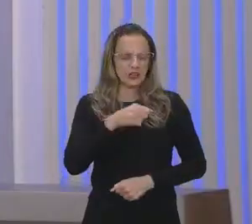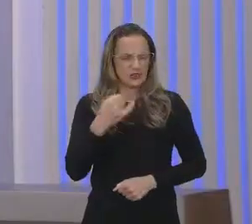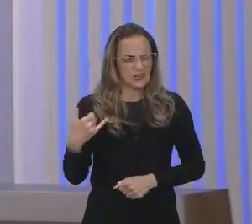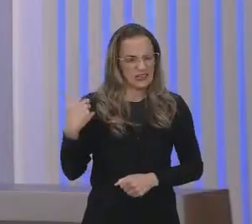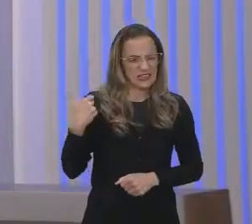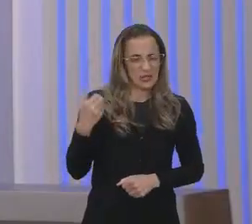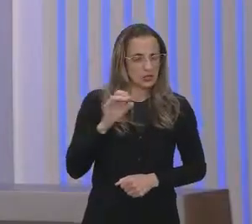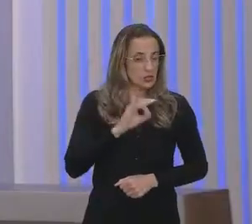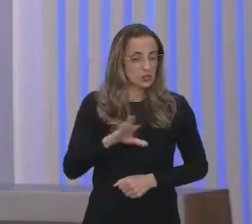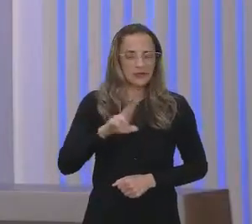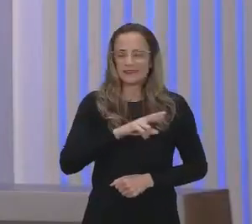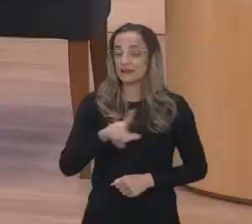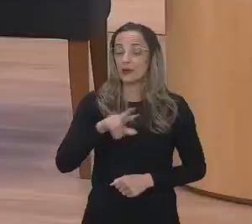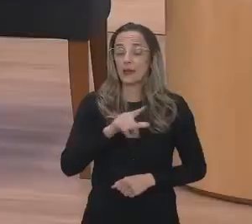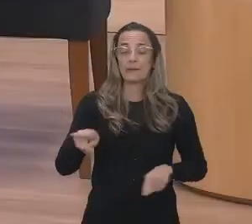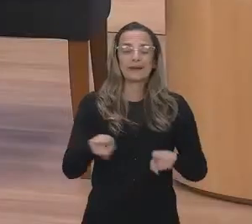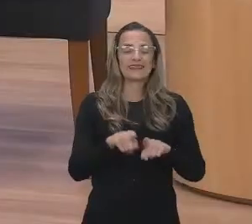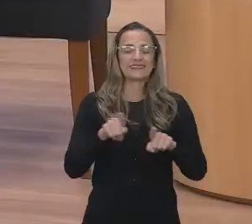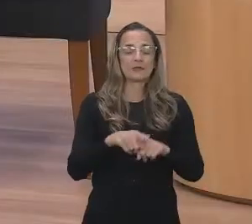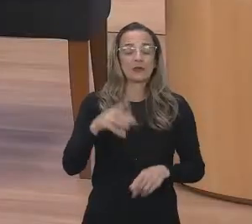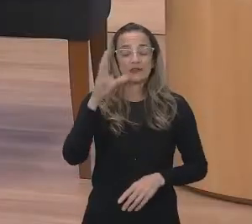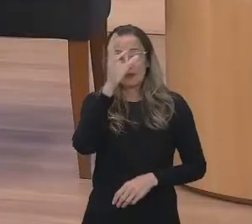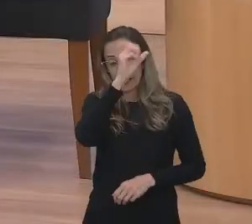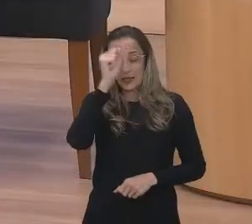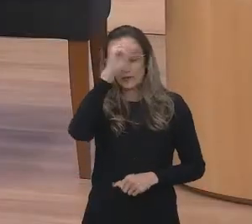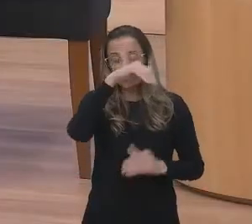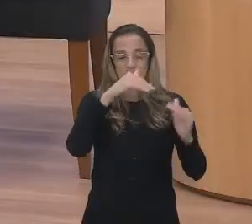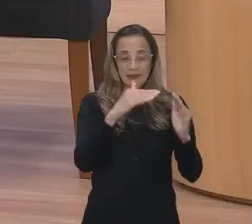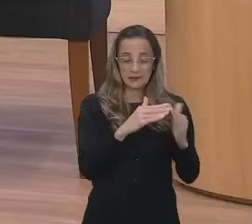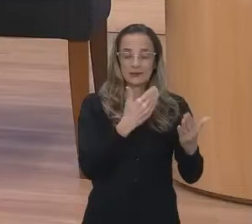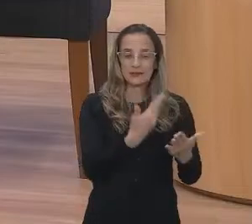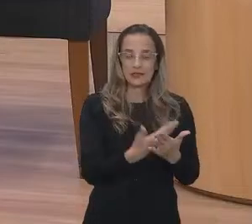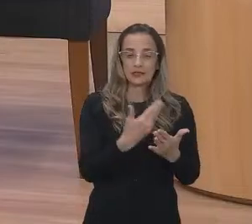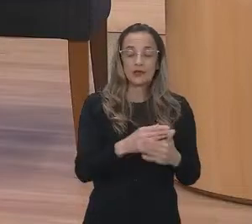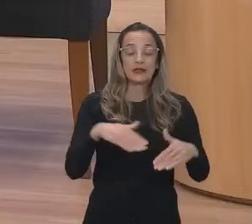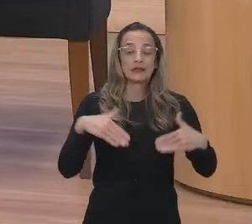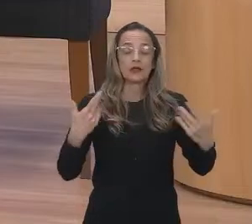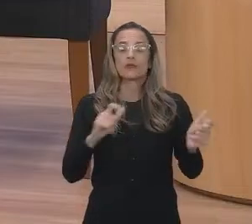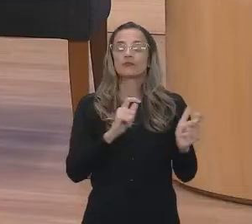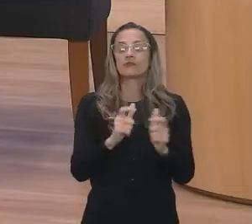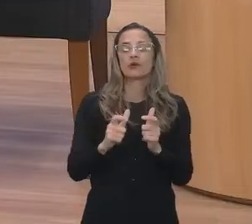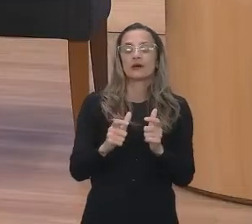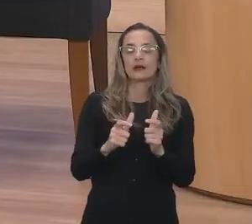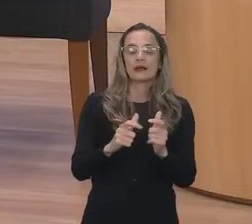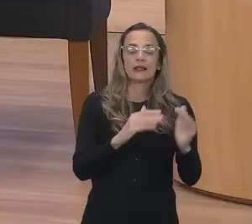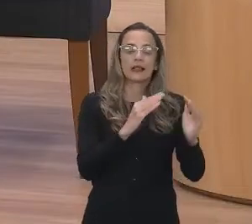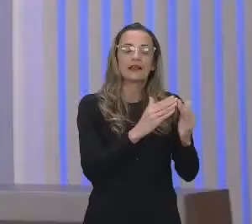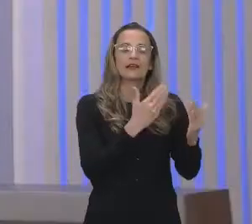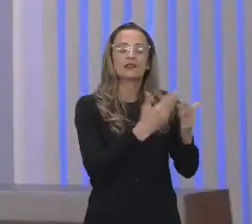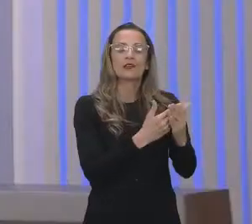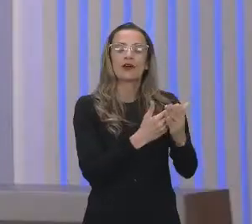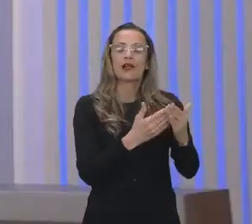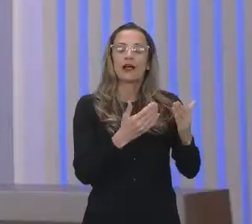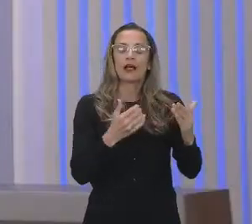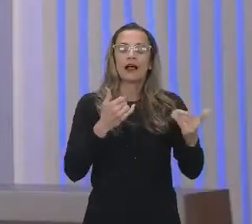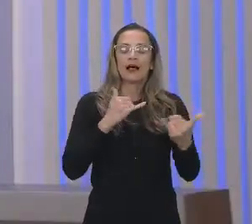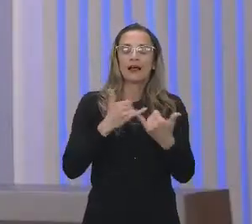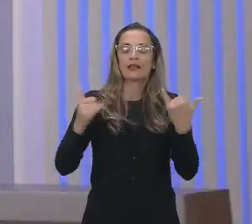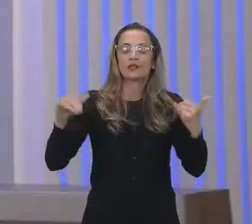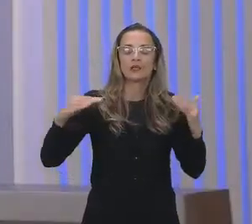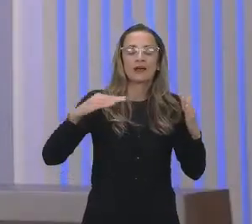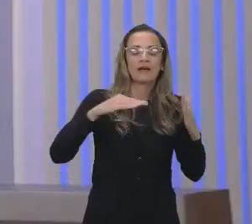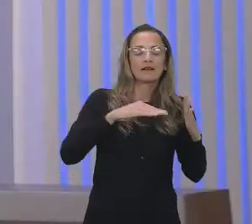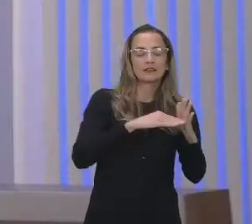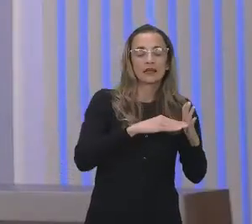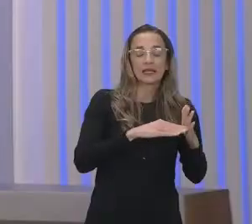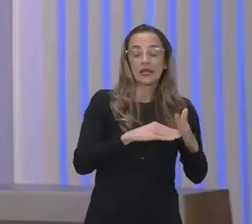também porque ele vai adquirindo na escola. Então, isso é bacana. Então, de onde vem a energia que chega, por exemplo, na nossa escola, na nossa casa, e que ele